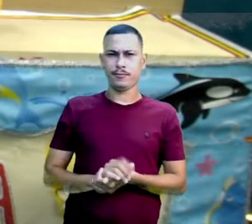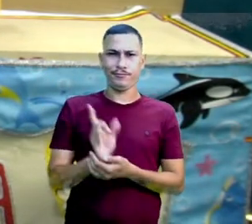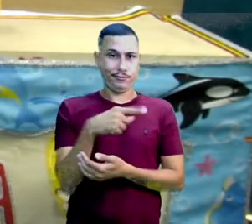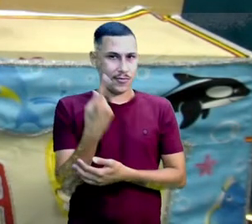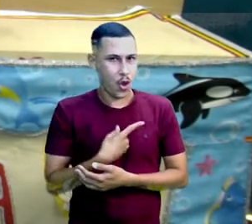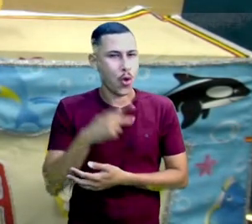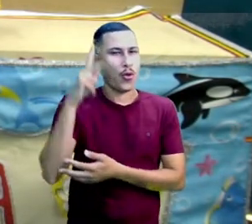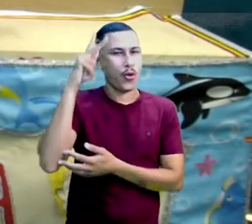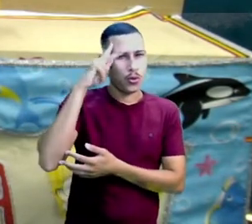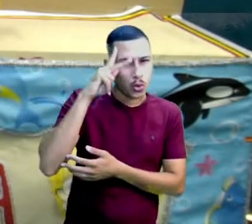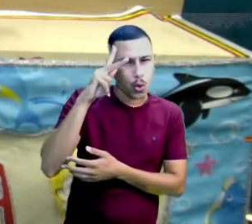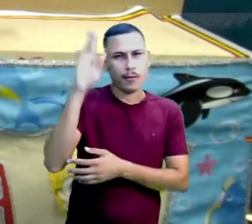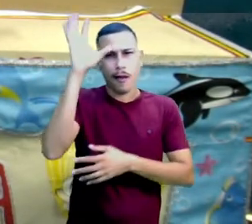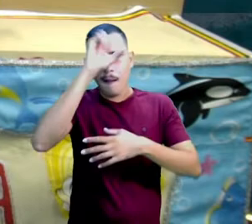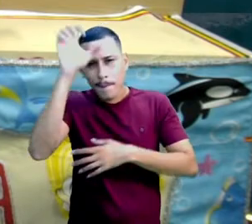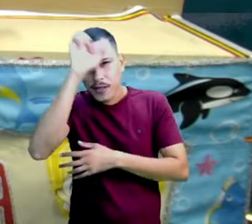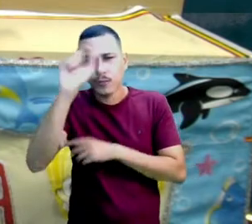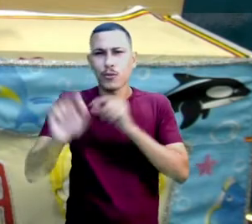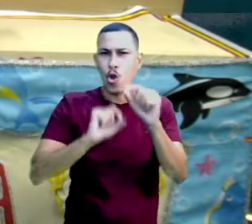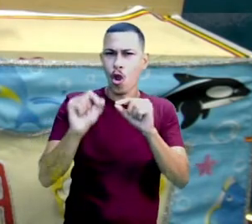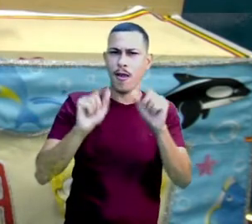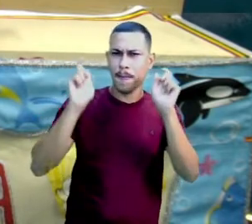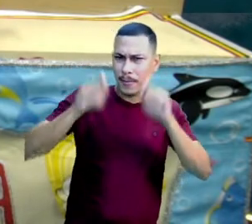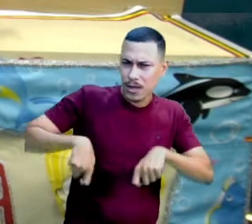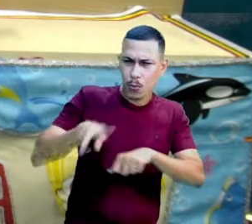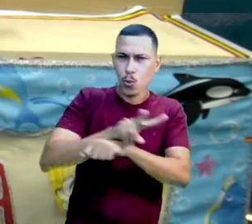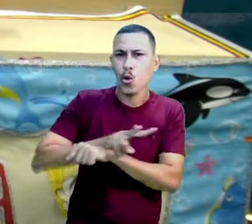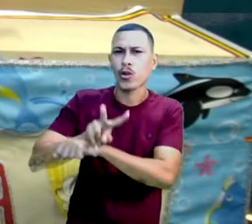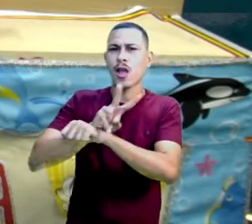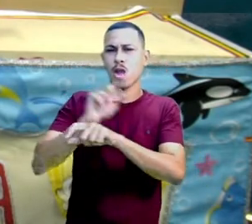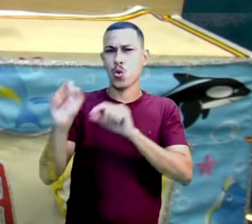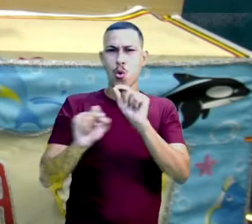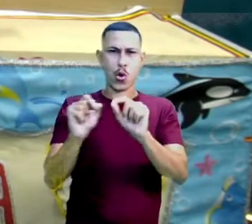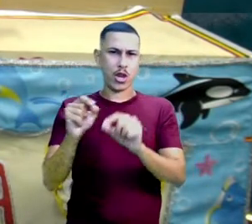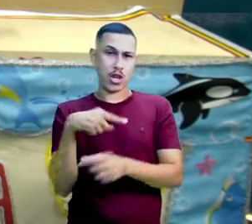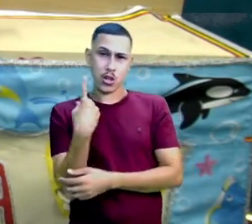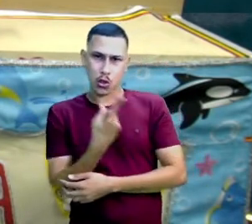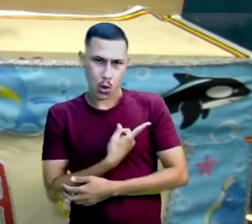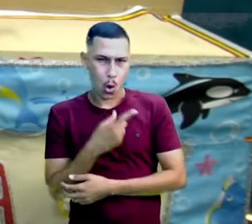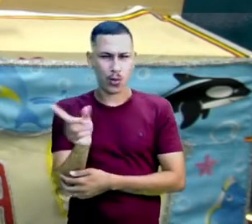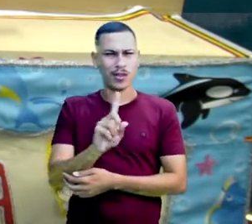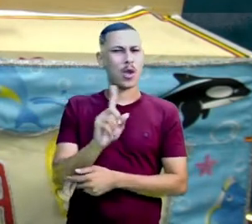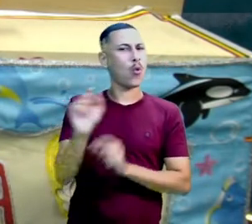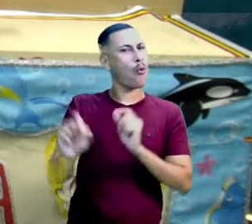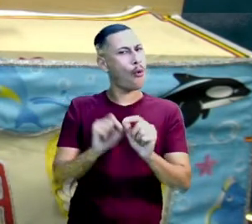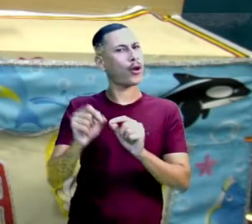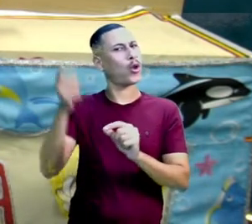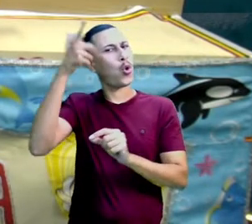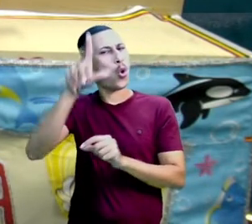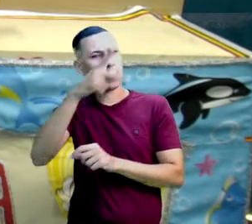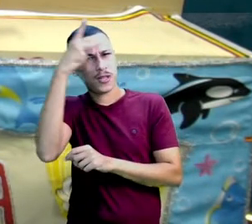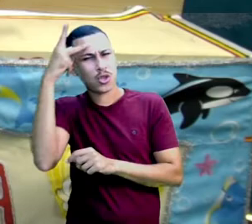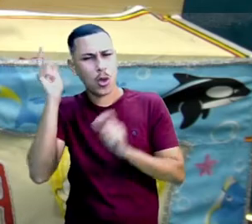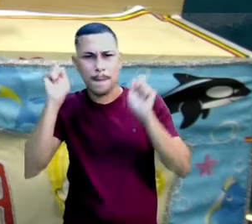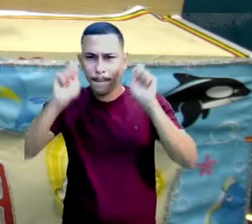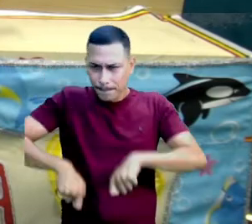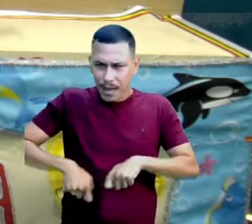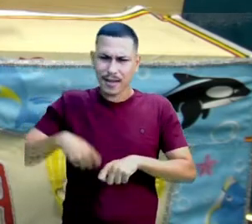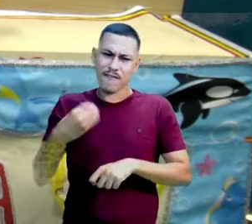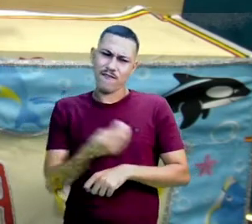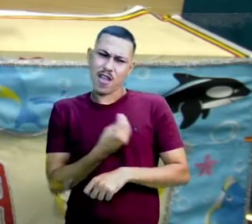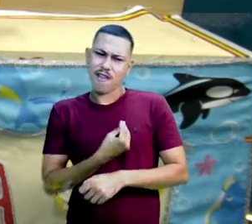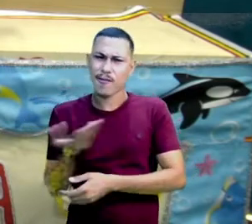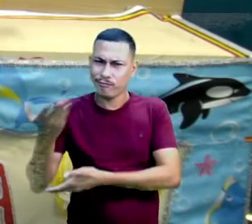aprendemos com essa história que temos que cuidar do que é nosso, não do que é dos outros. E temos que viver em união, não é